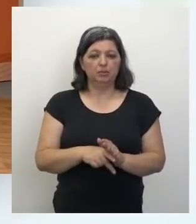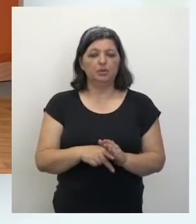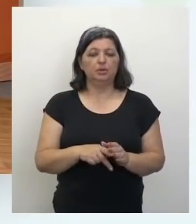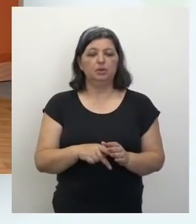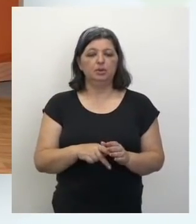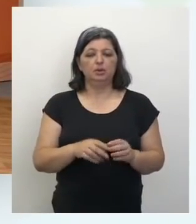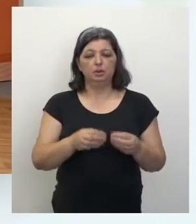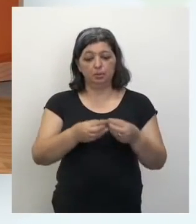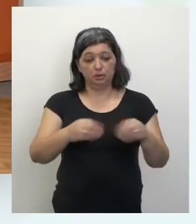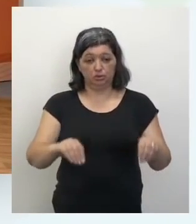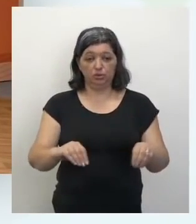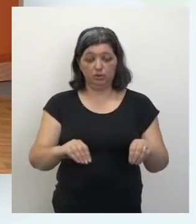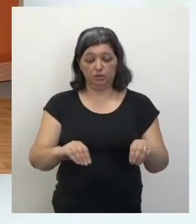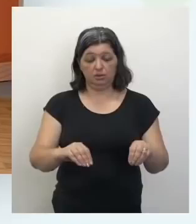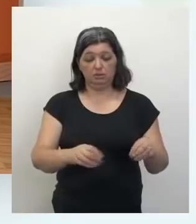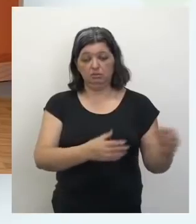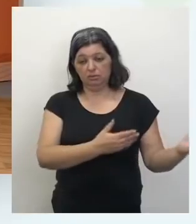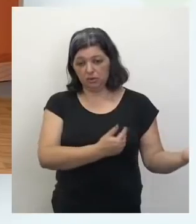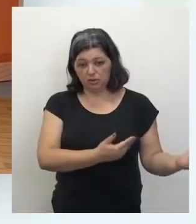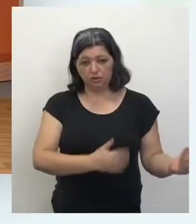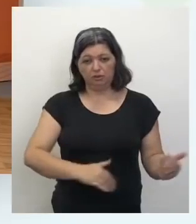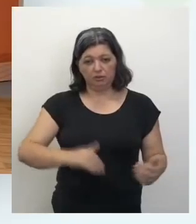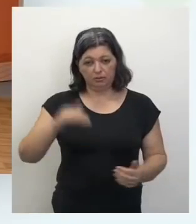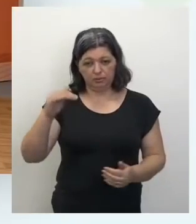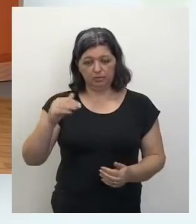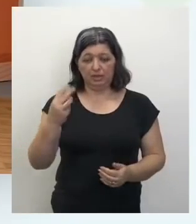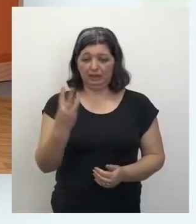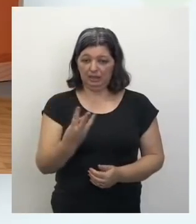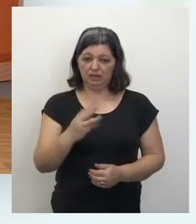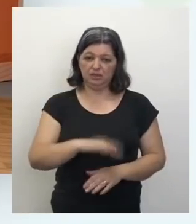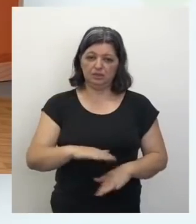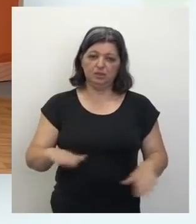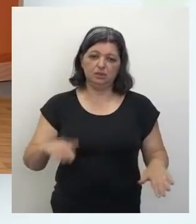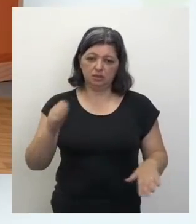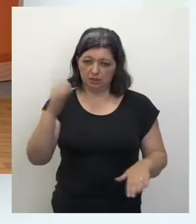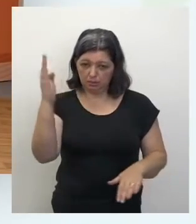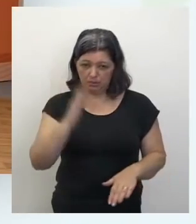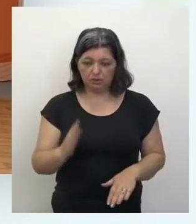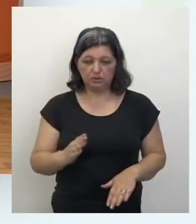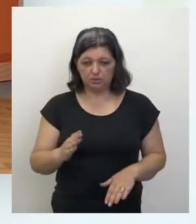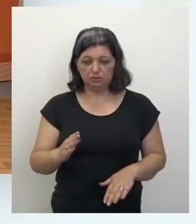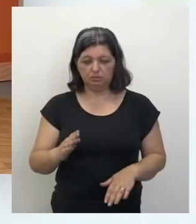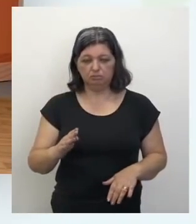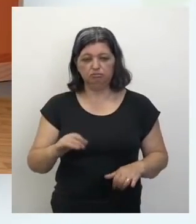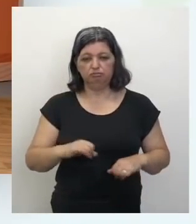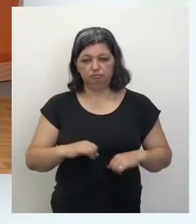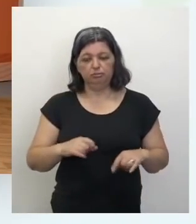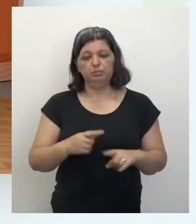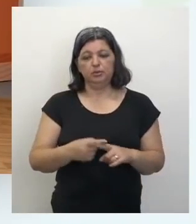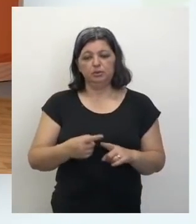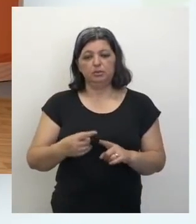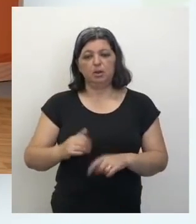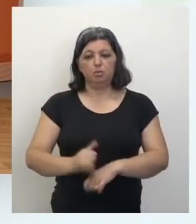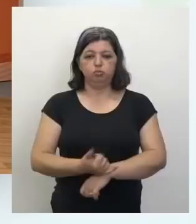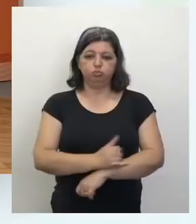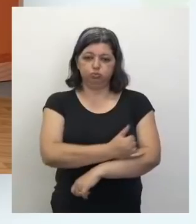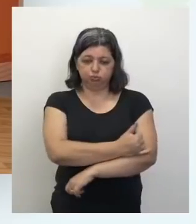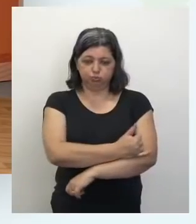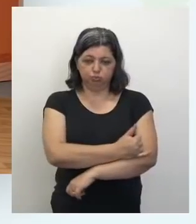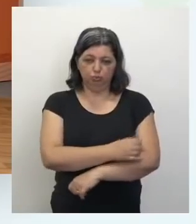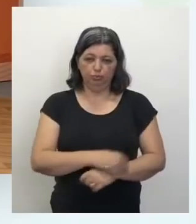infantil que vem crescendo. Um em cada 3 crianças aqui no Brasil sofre desse problema da obesidade infantil. Em todo o mundo